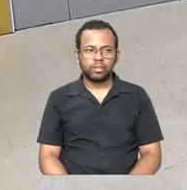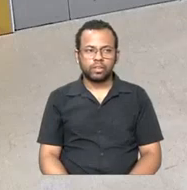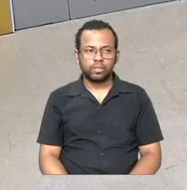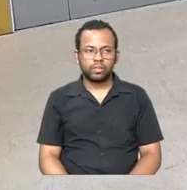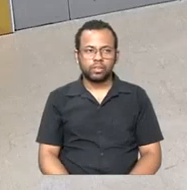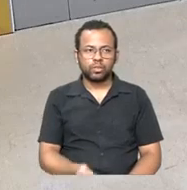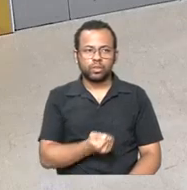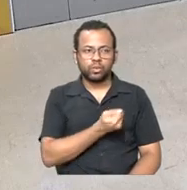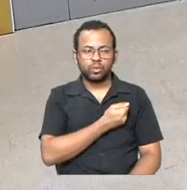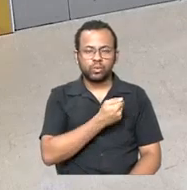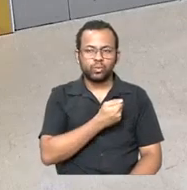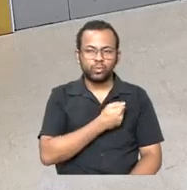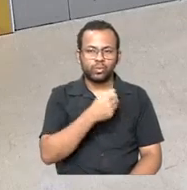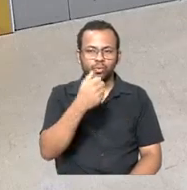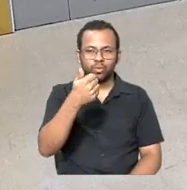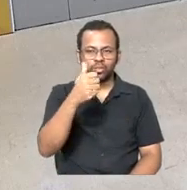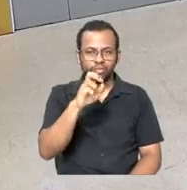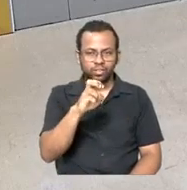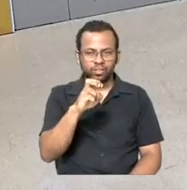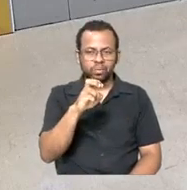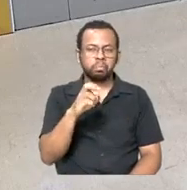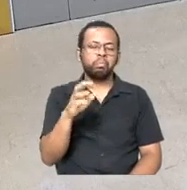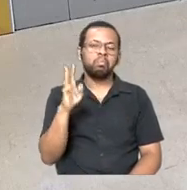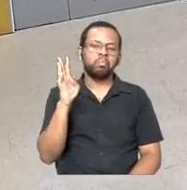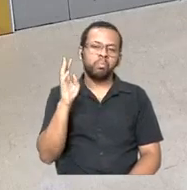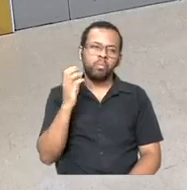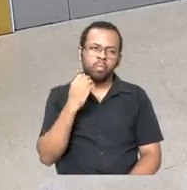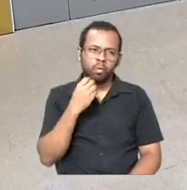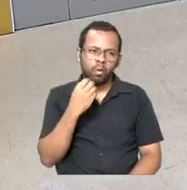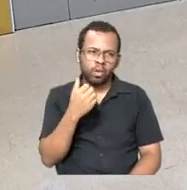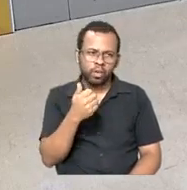vamos lá que o 15 saiu